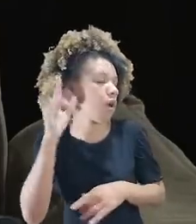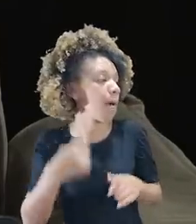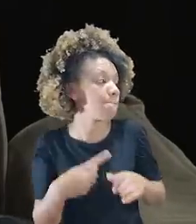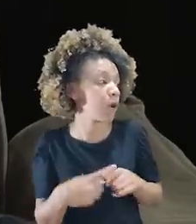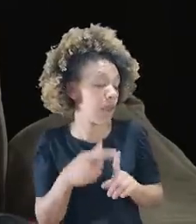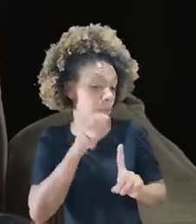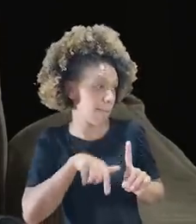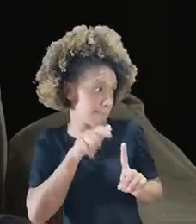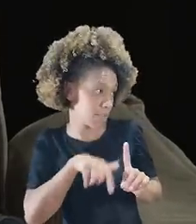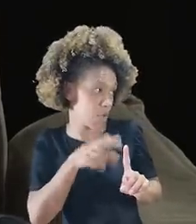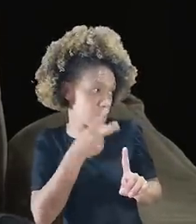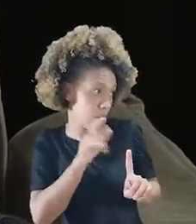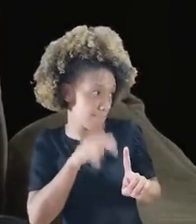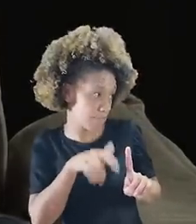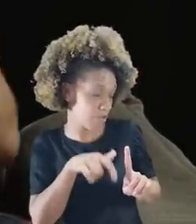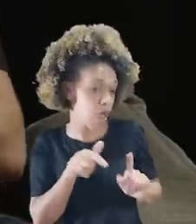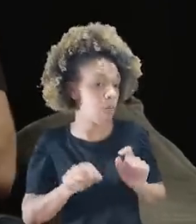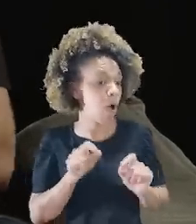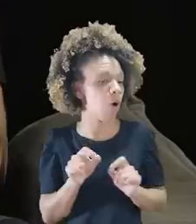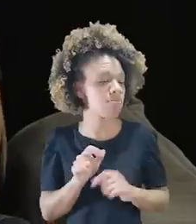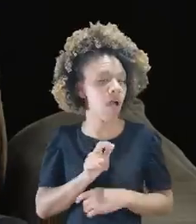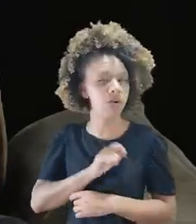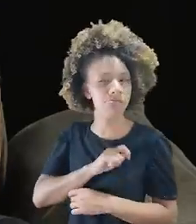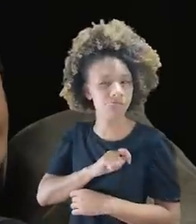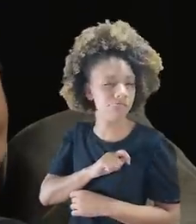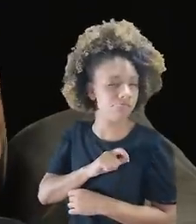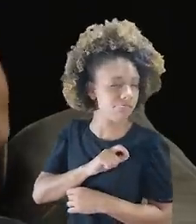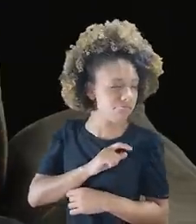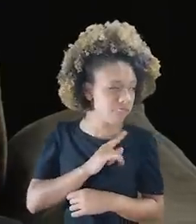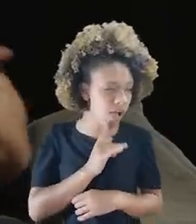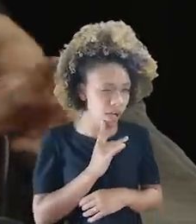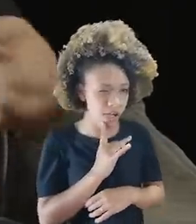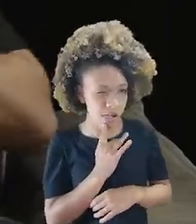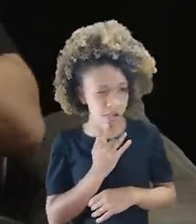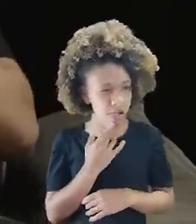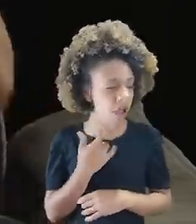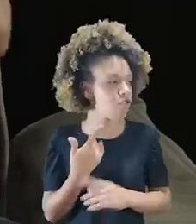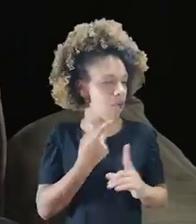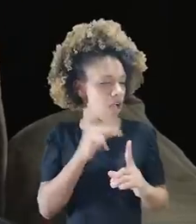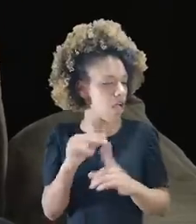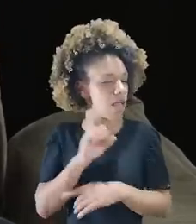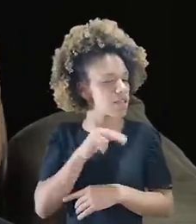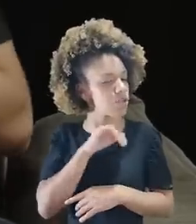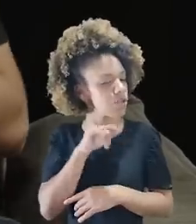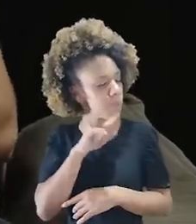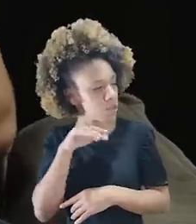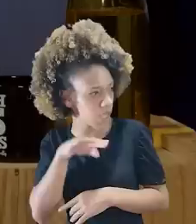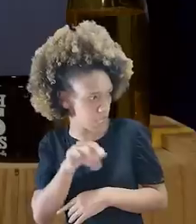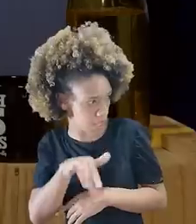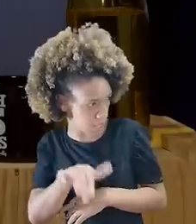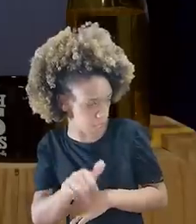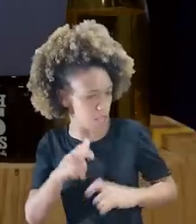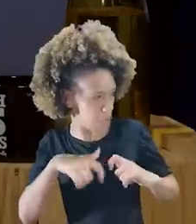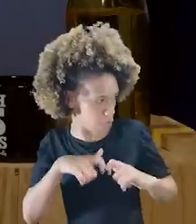personagem e o seu personagem era uma coisa até maliciosa eraa uma coisa meio sadomasoquista tal então cria-se uma imagem embora tinha